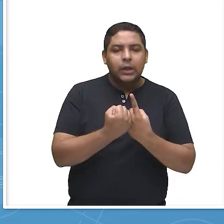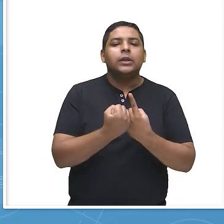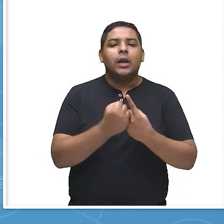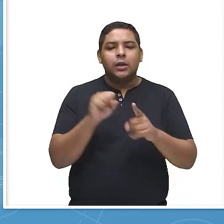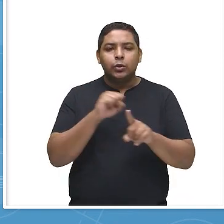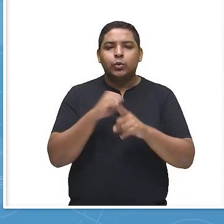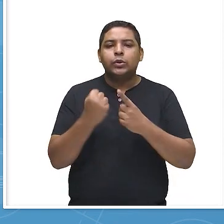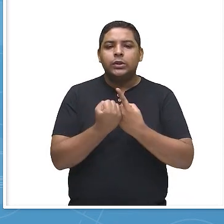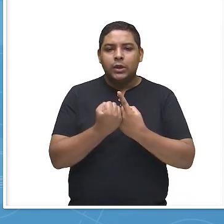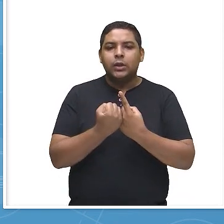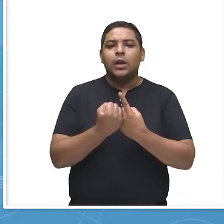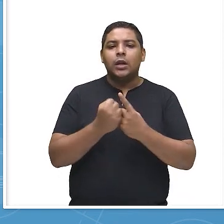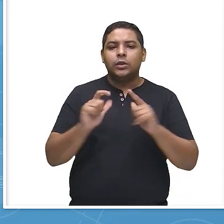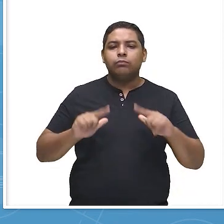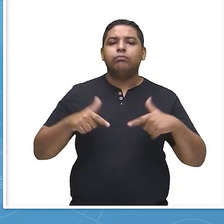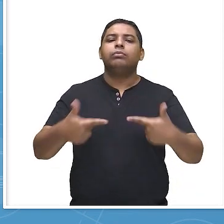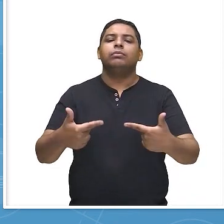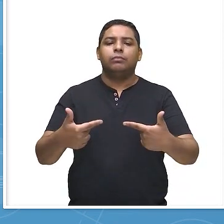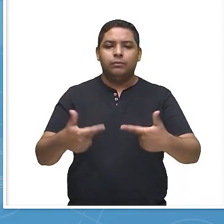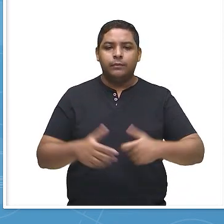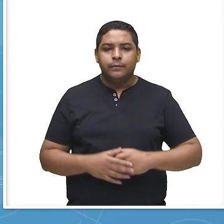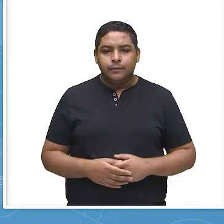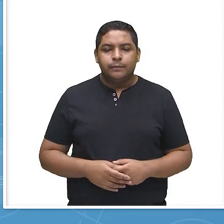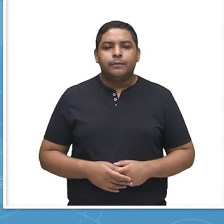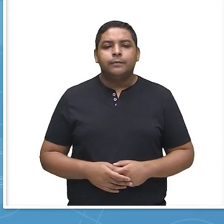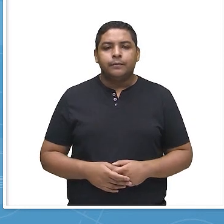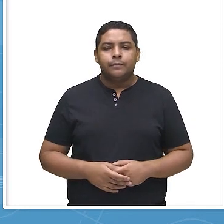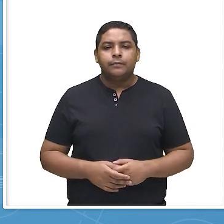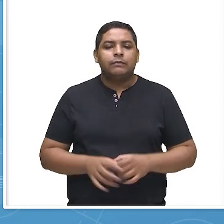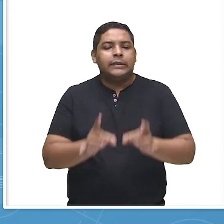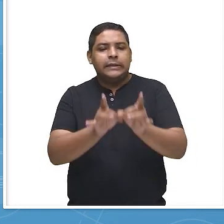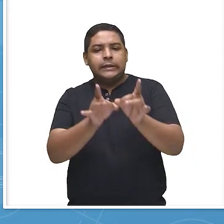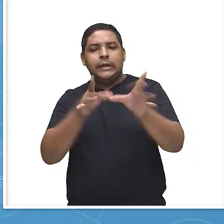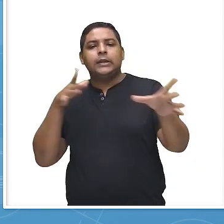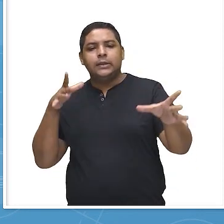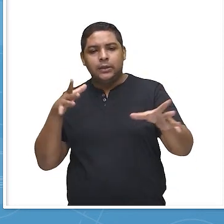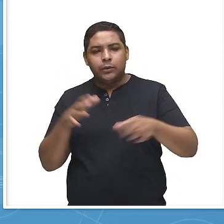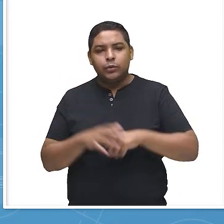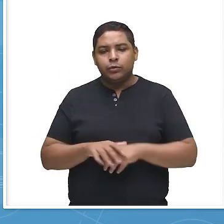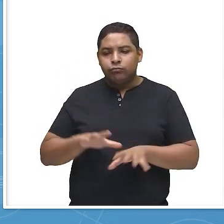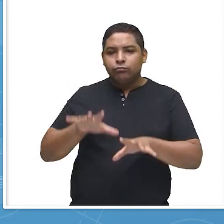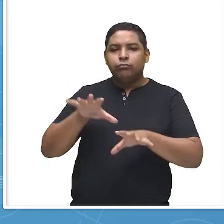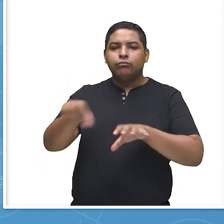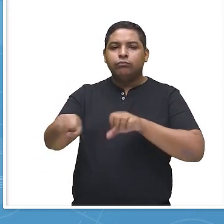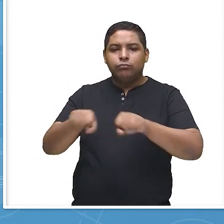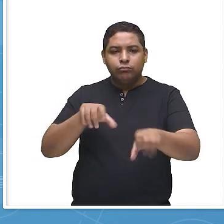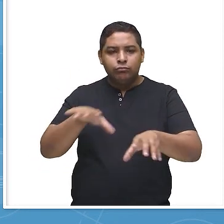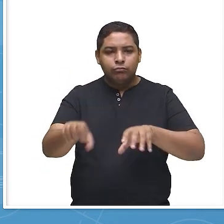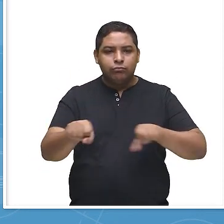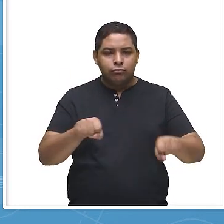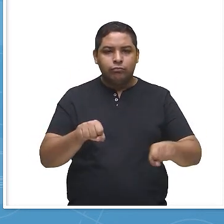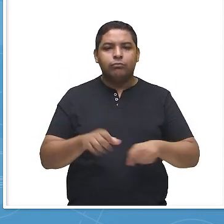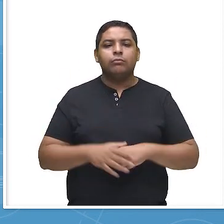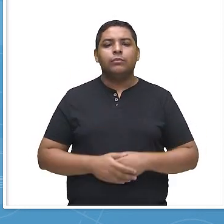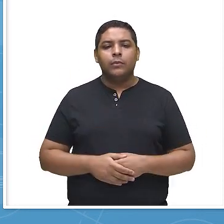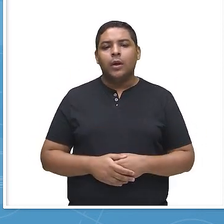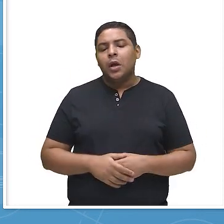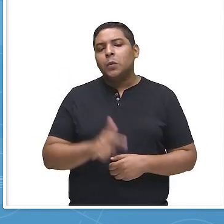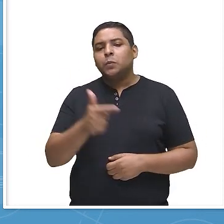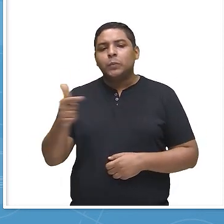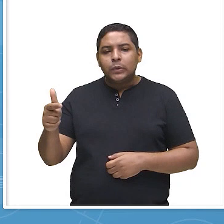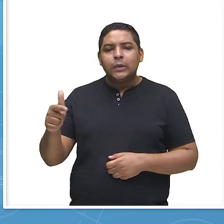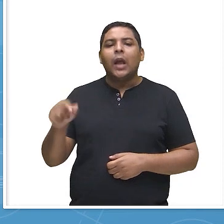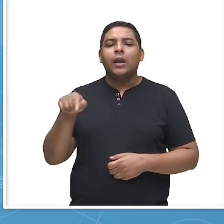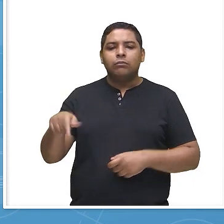do homem. Ela também é ação de caçadores, de coletores, que mesmo não exercendo suas atividades